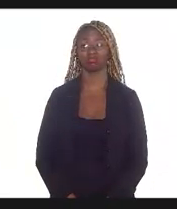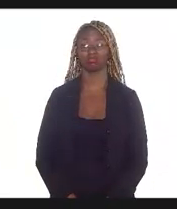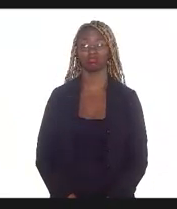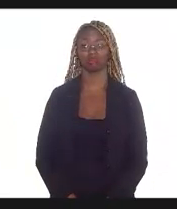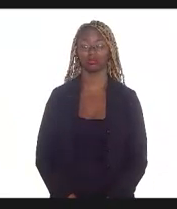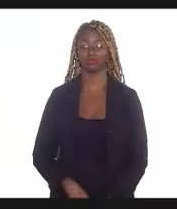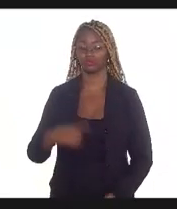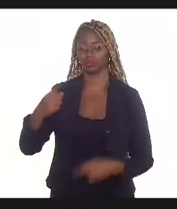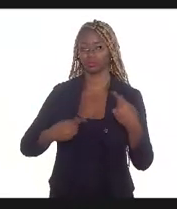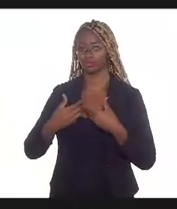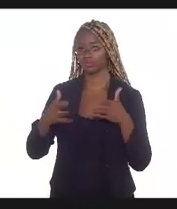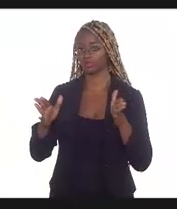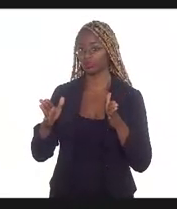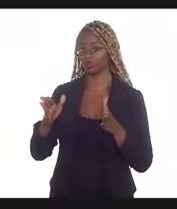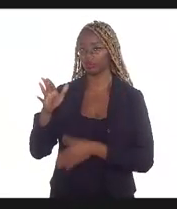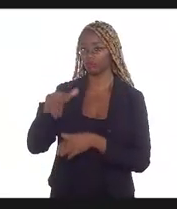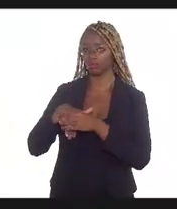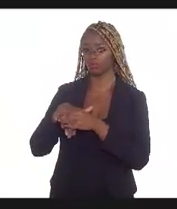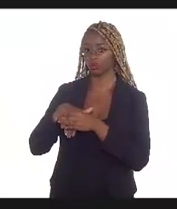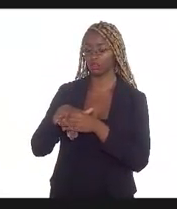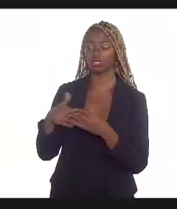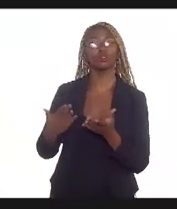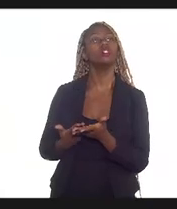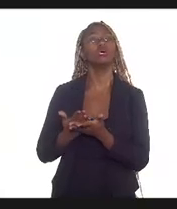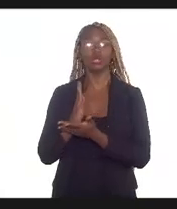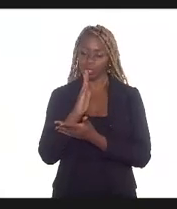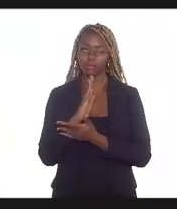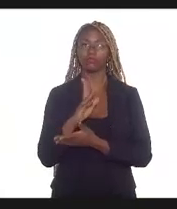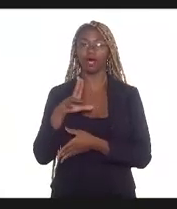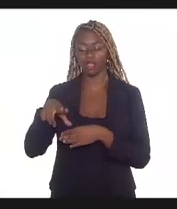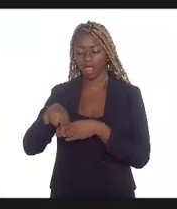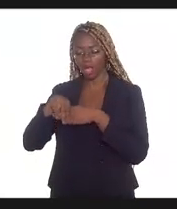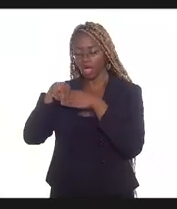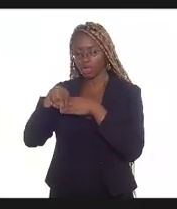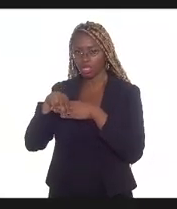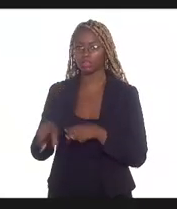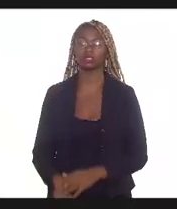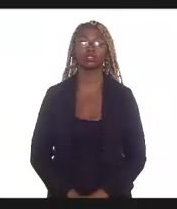2019. Em discussão, em votação, aprovado pela anexação.